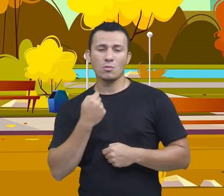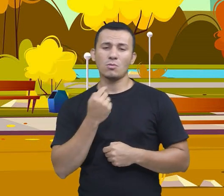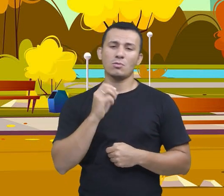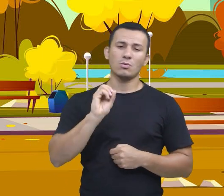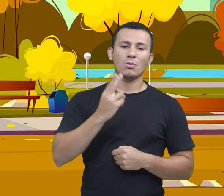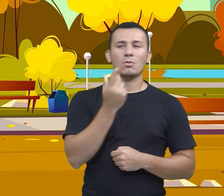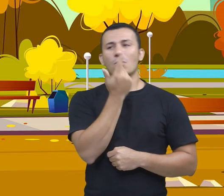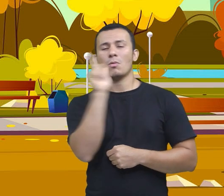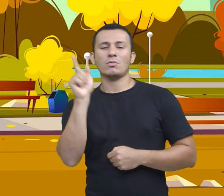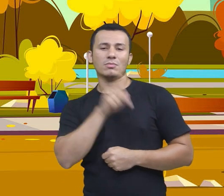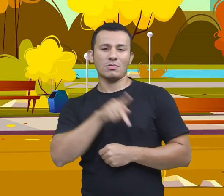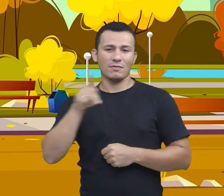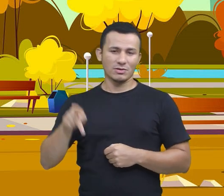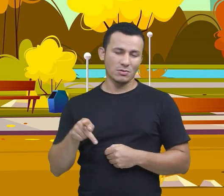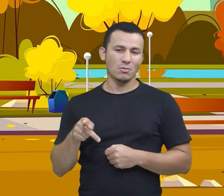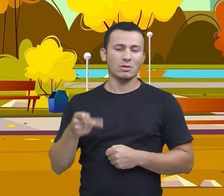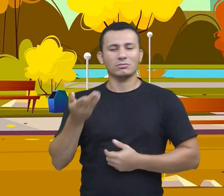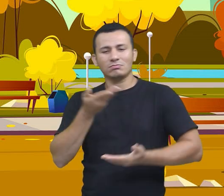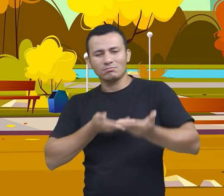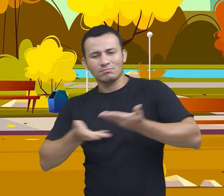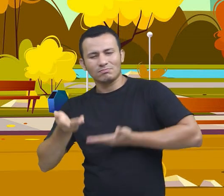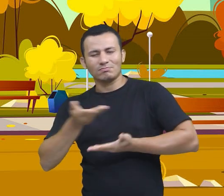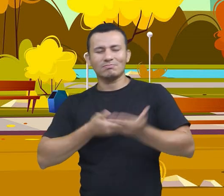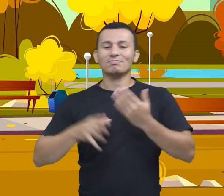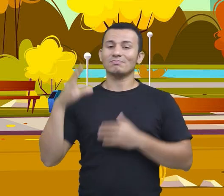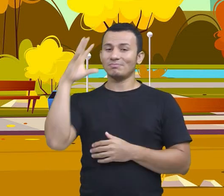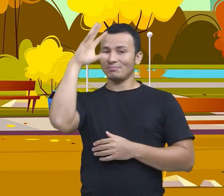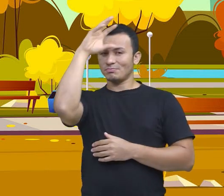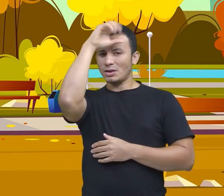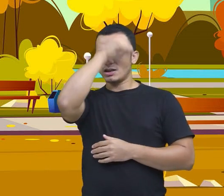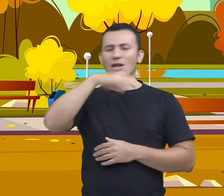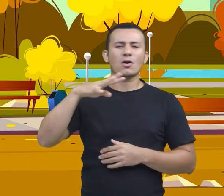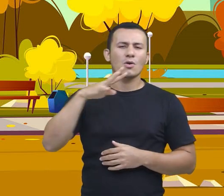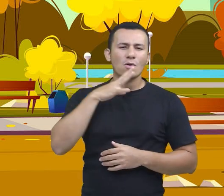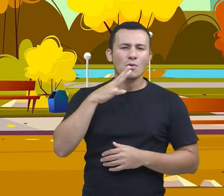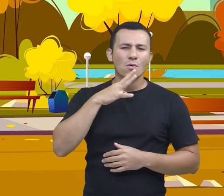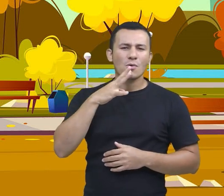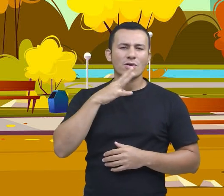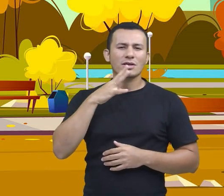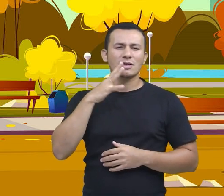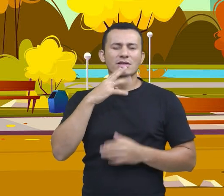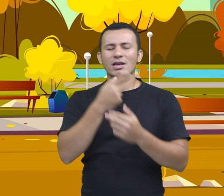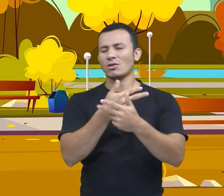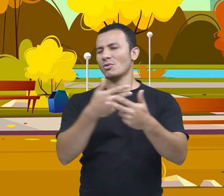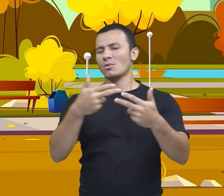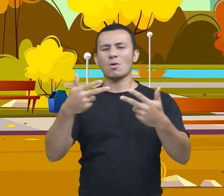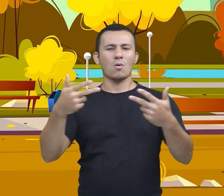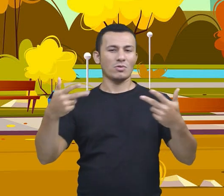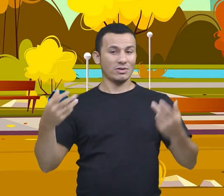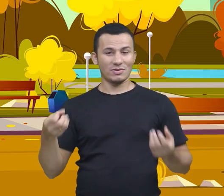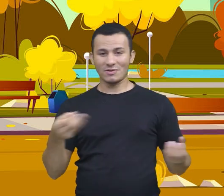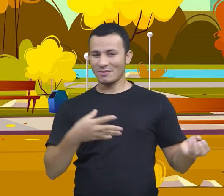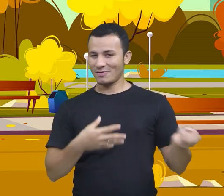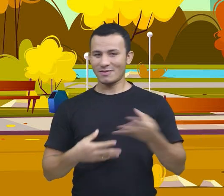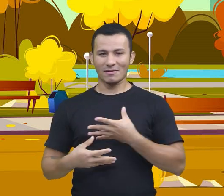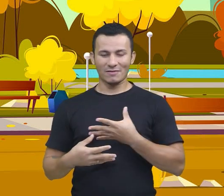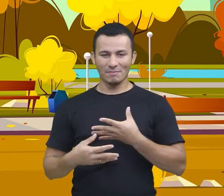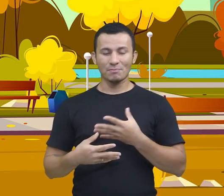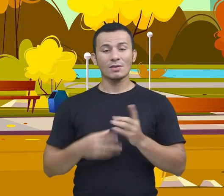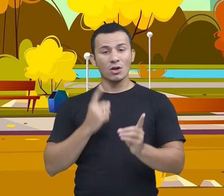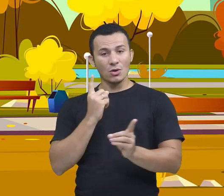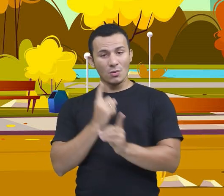para juntamente nós aprendermos e conhecermos muitas coisas novas. Espero você